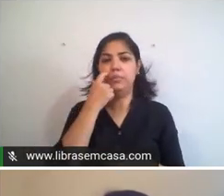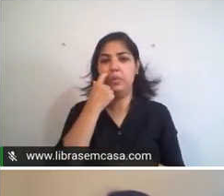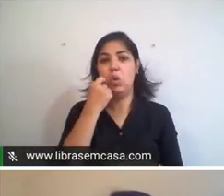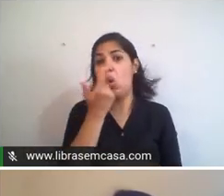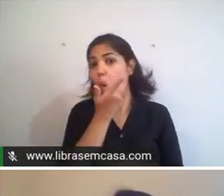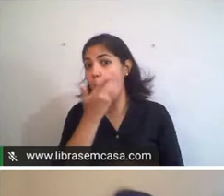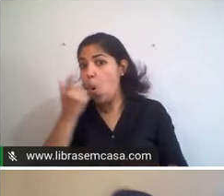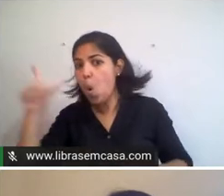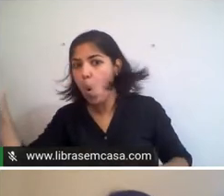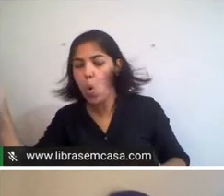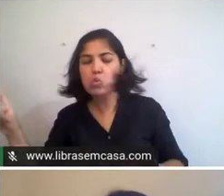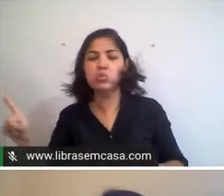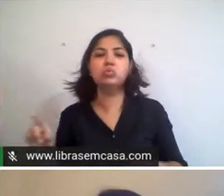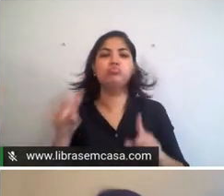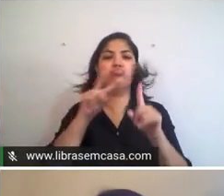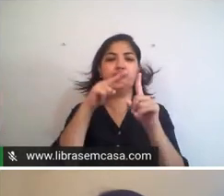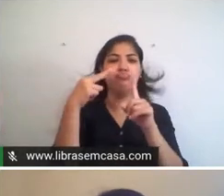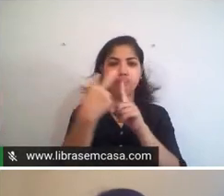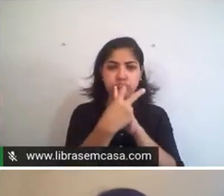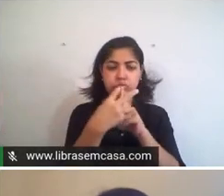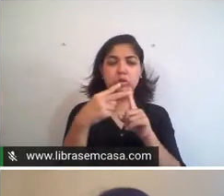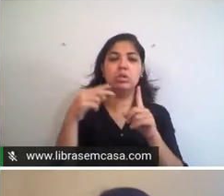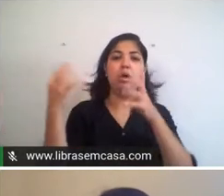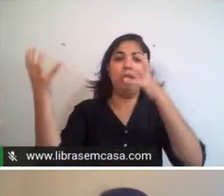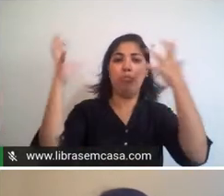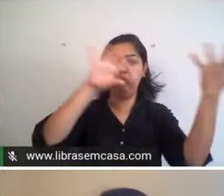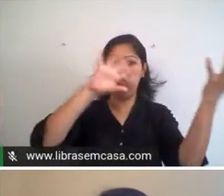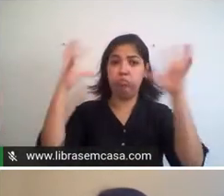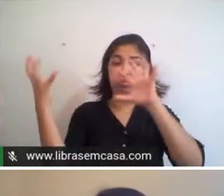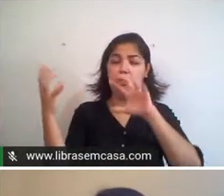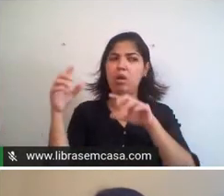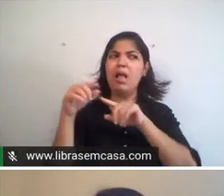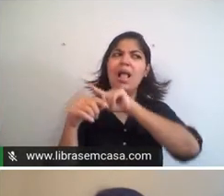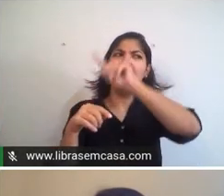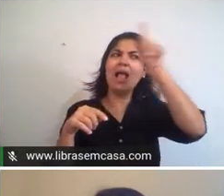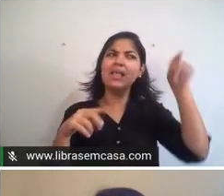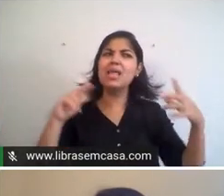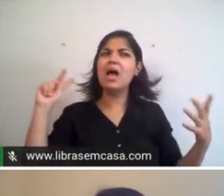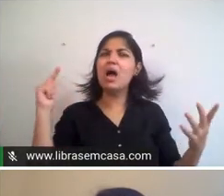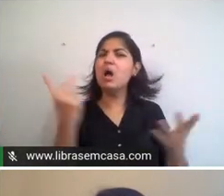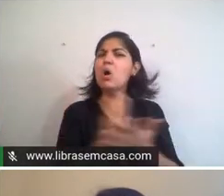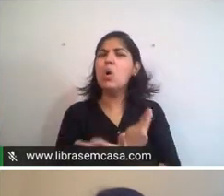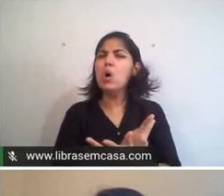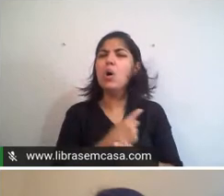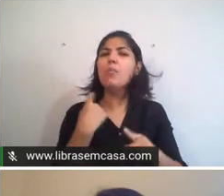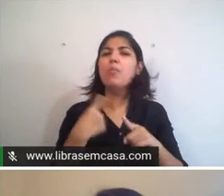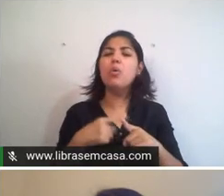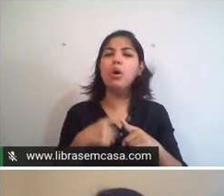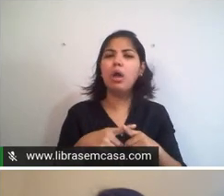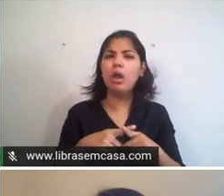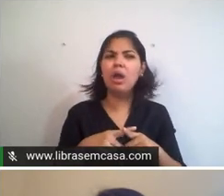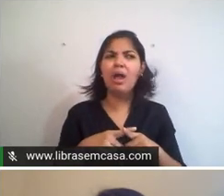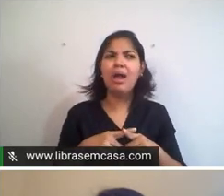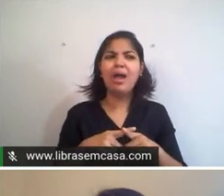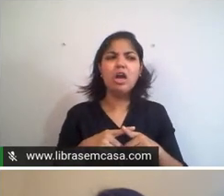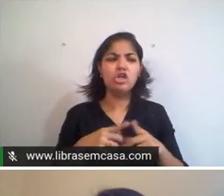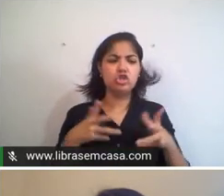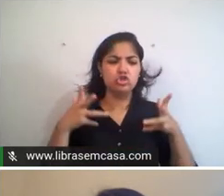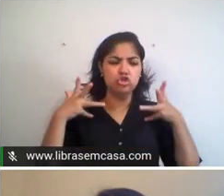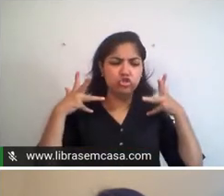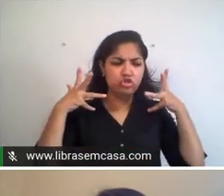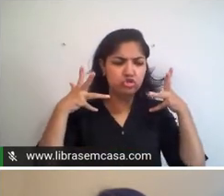da questão das mudanças climáticas, né? Elas foram causadas, o que nos trouxe até aqui, o que nos trouxe também a perda